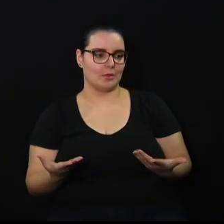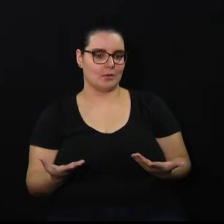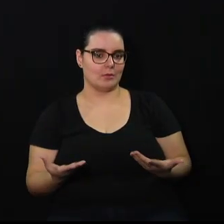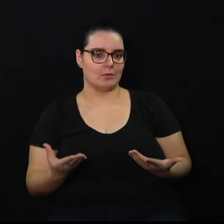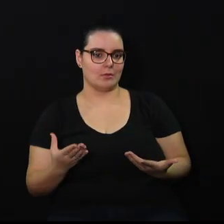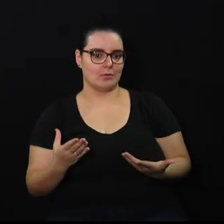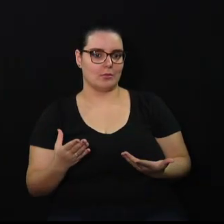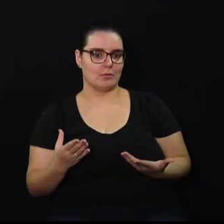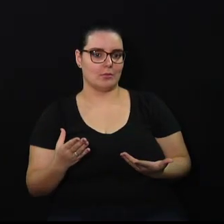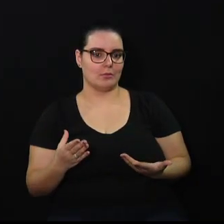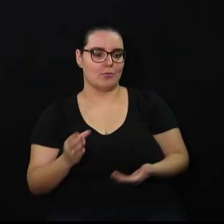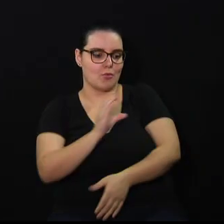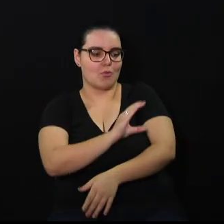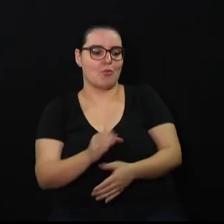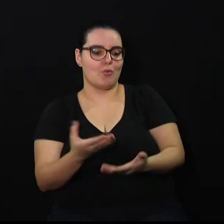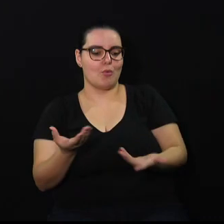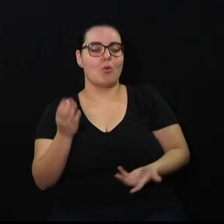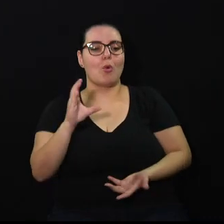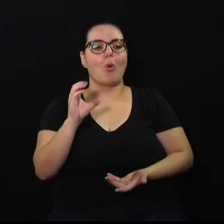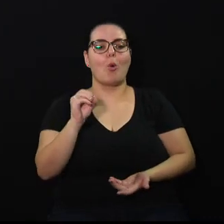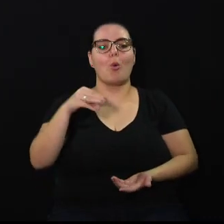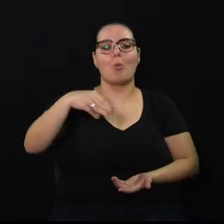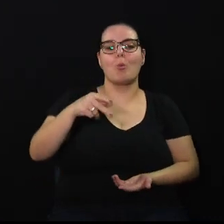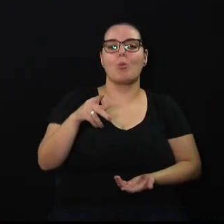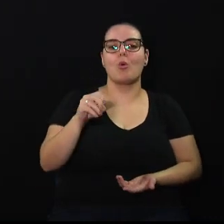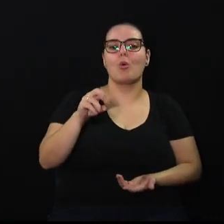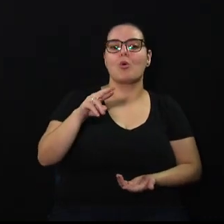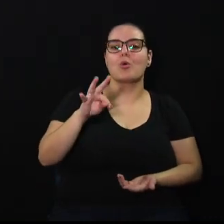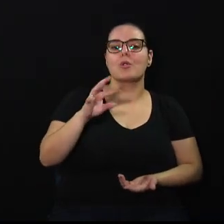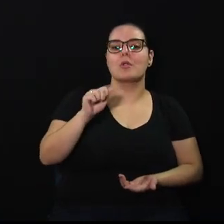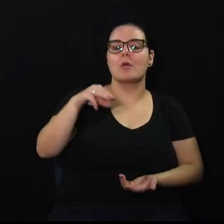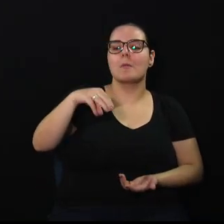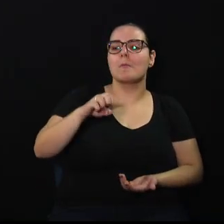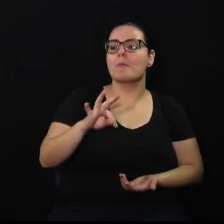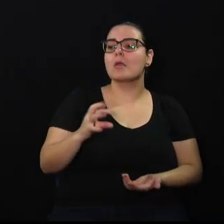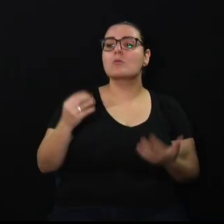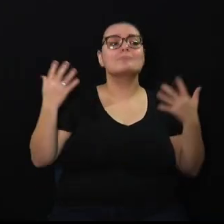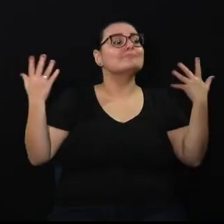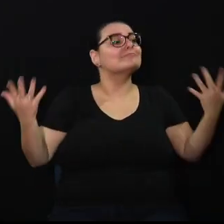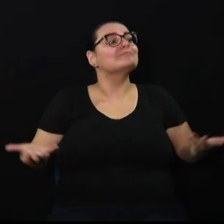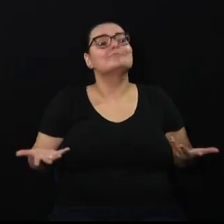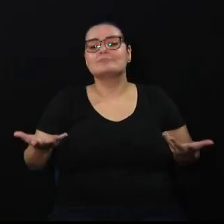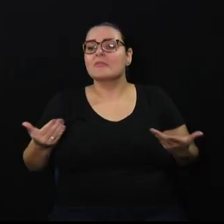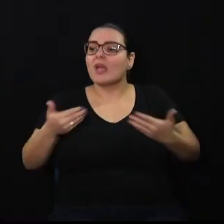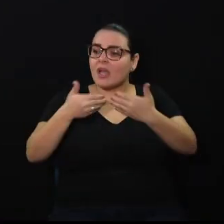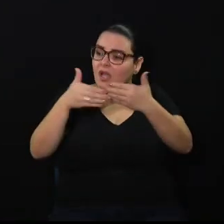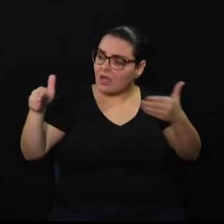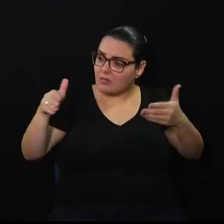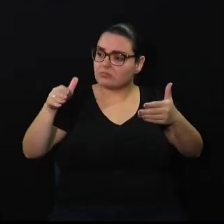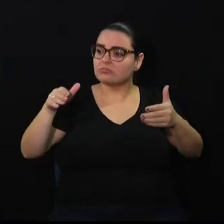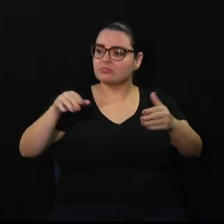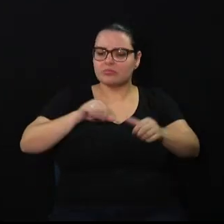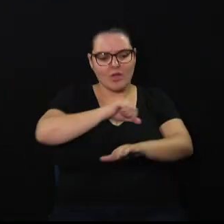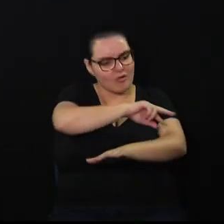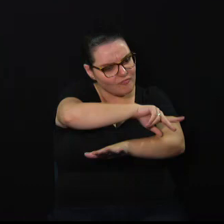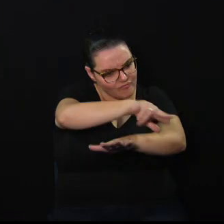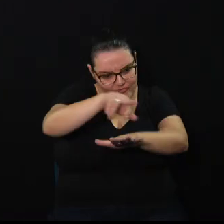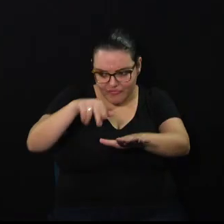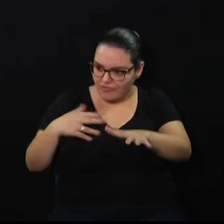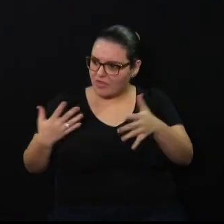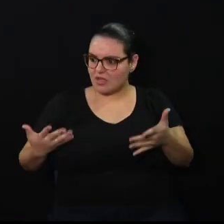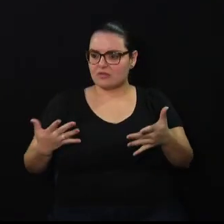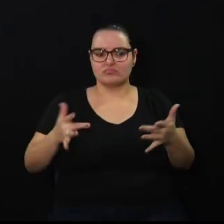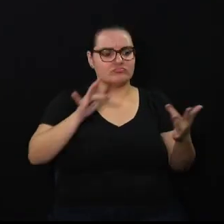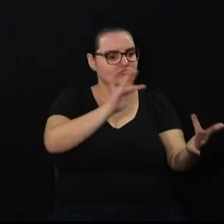nós sabemos que que o espectro é muito amplo e variado e ele pode é afetar cada criança de maneira